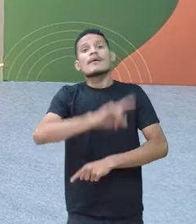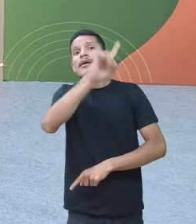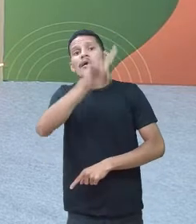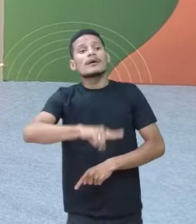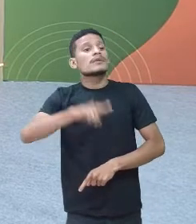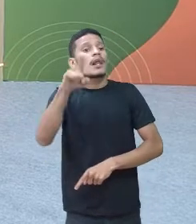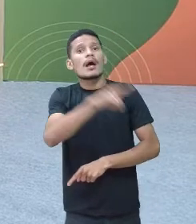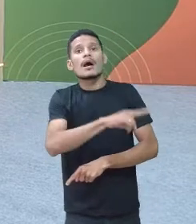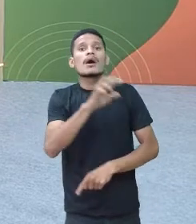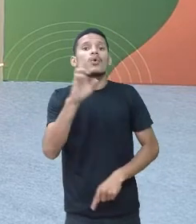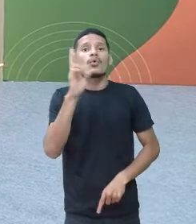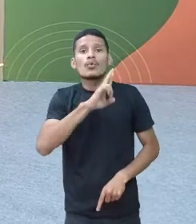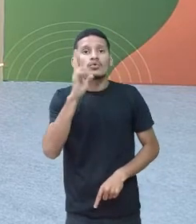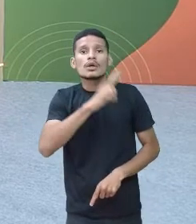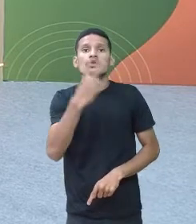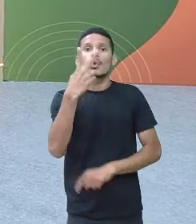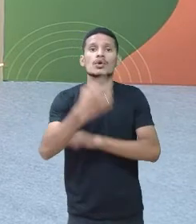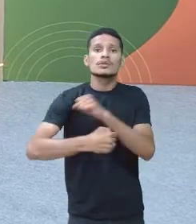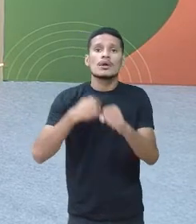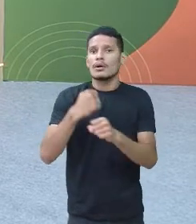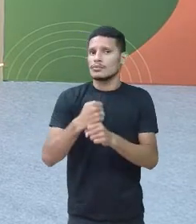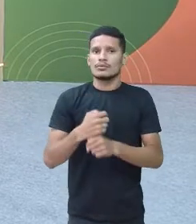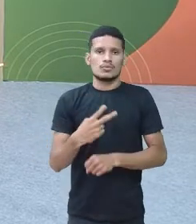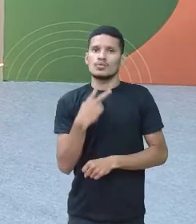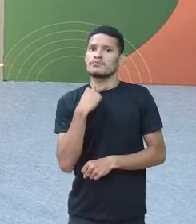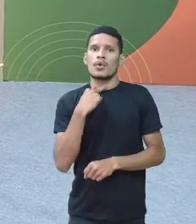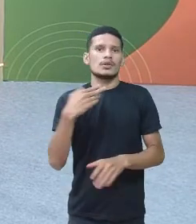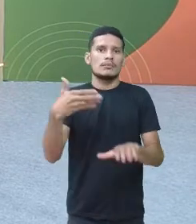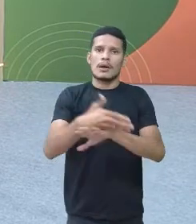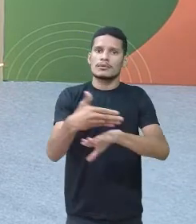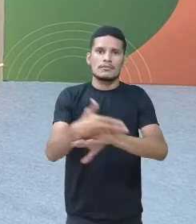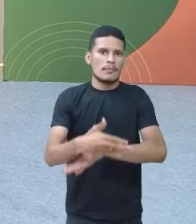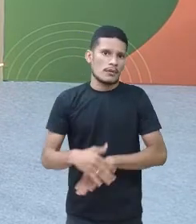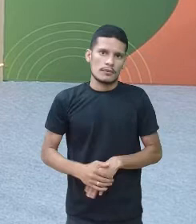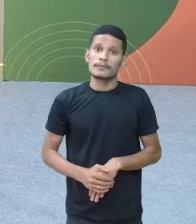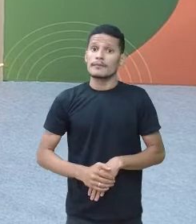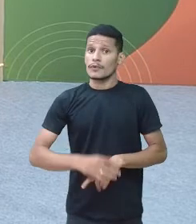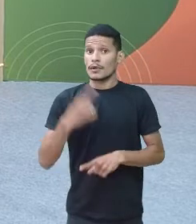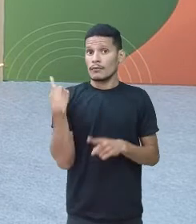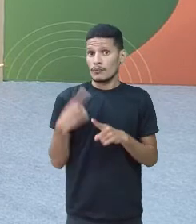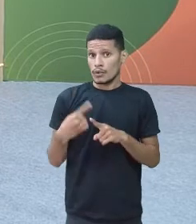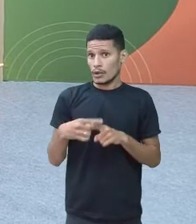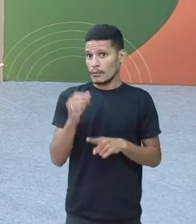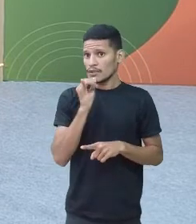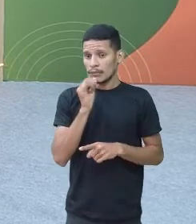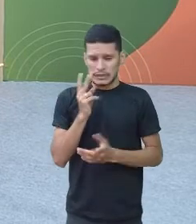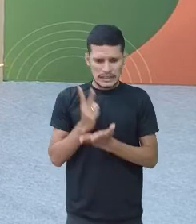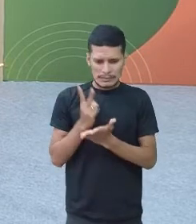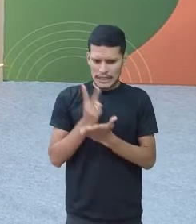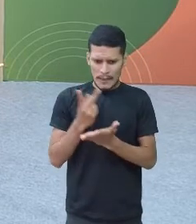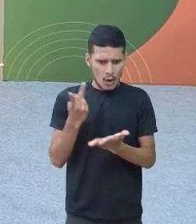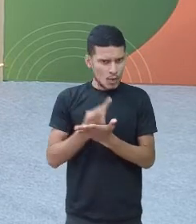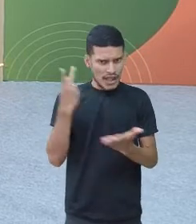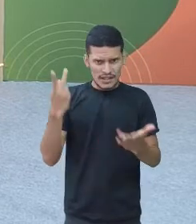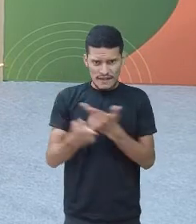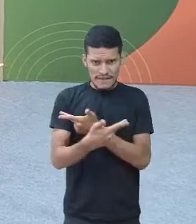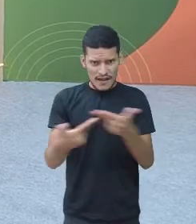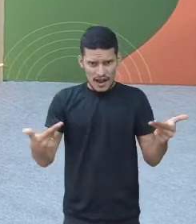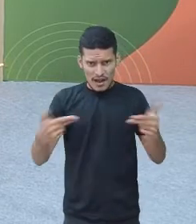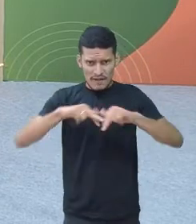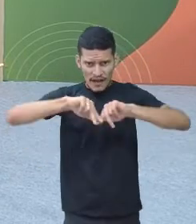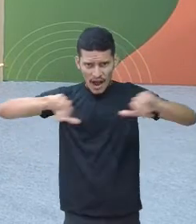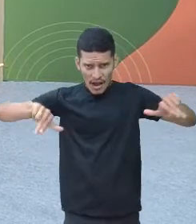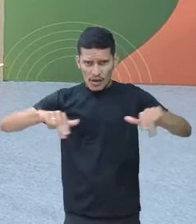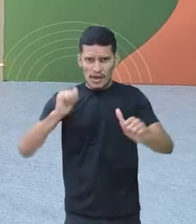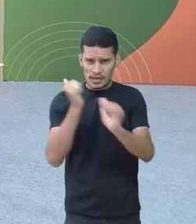por 2 anos. Porque o que acontece? Quando um atleta, especificamente, né, porque nem sempre acontece assim de serem vários atletas, quando